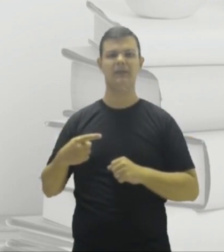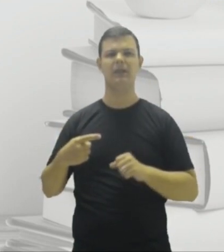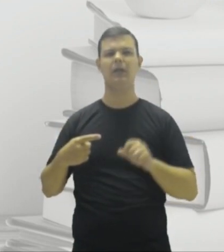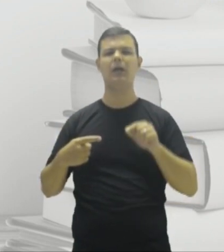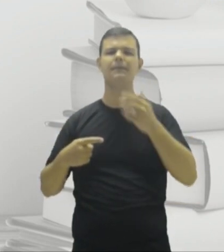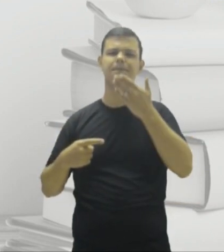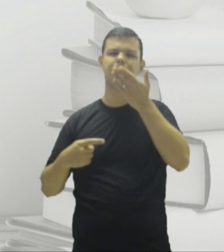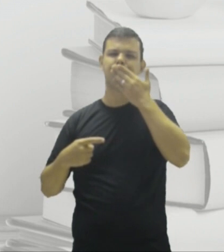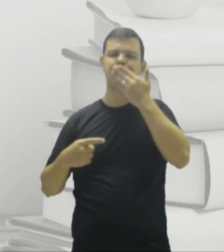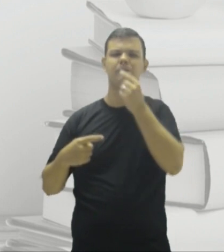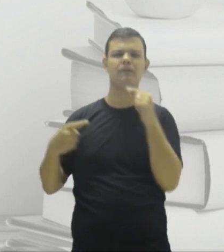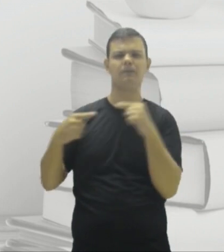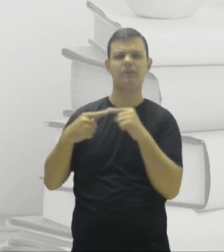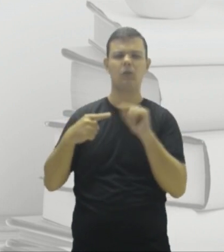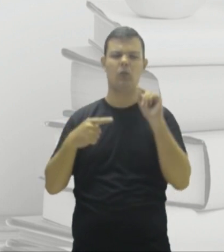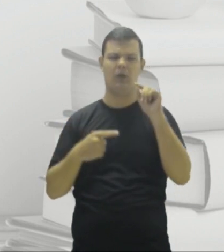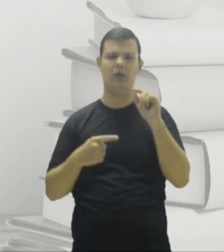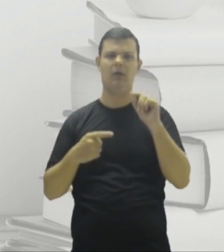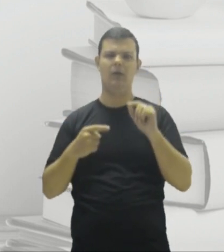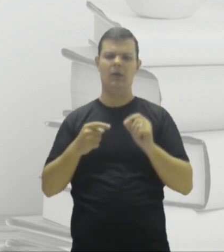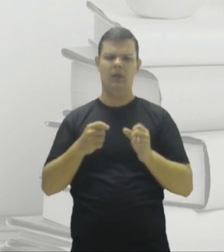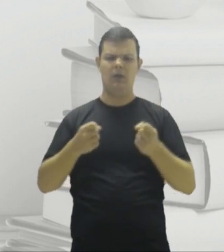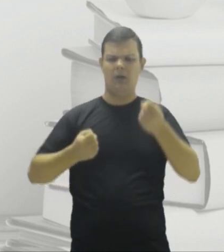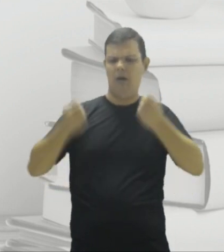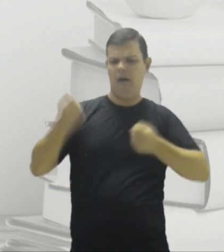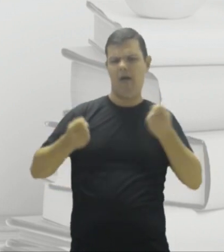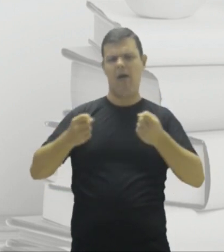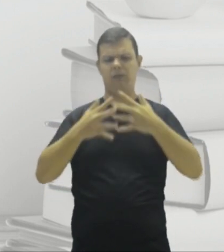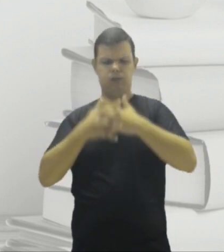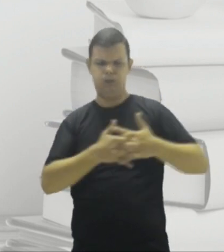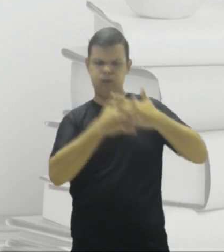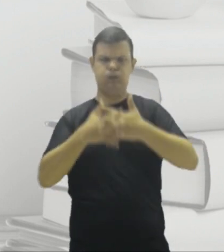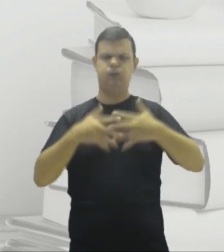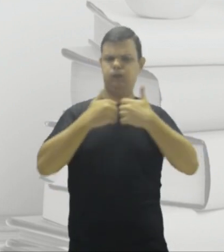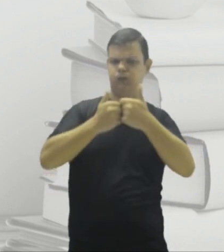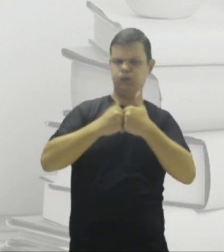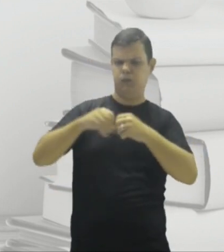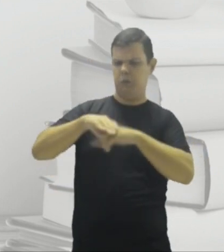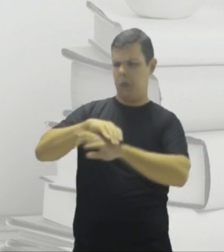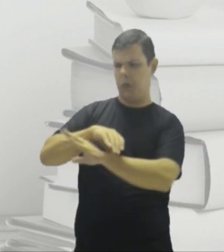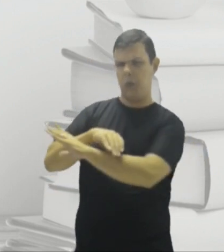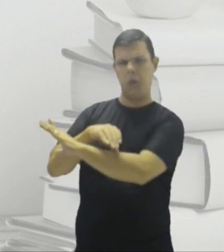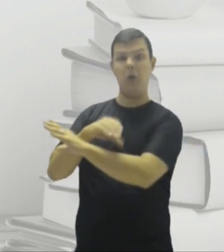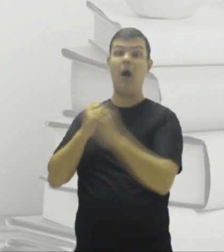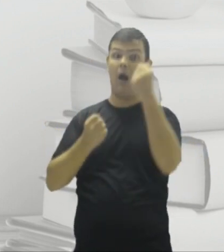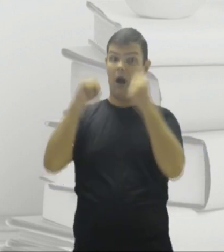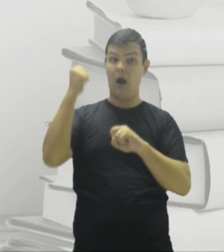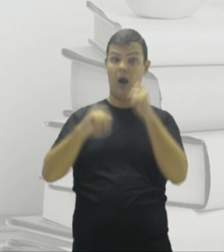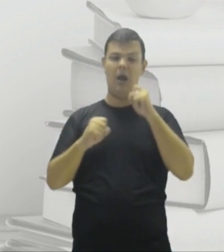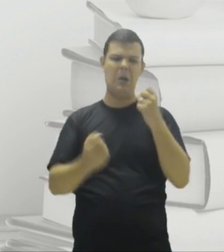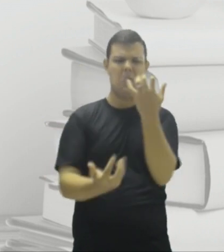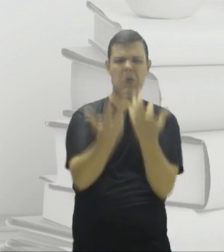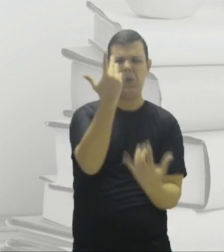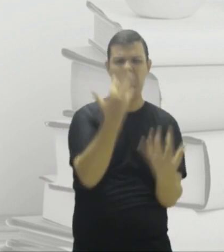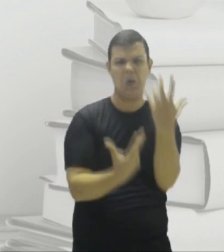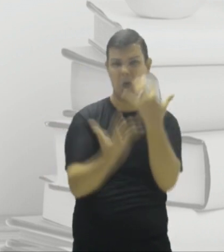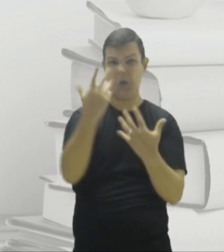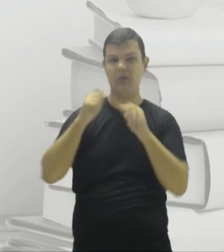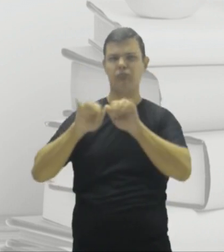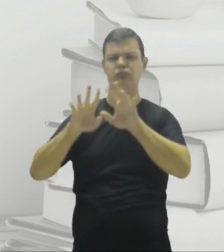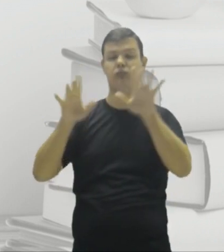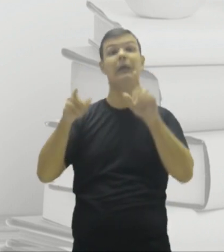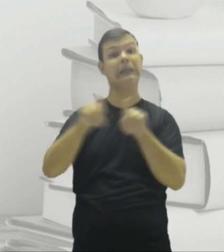Esse tipo de poluição ocorre pelas emissões de gases por automóveis, caminhões, ônibus, indústrias, queimadas e até mesmo